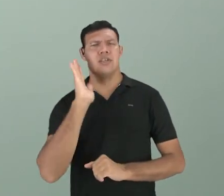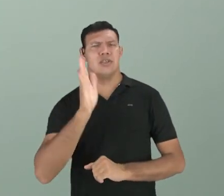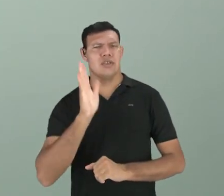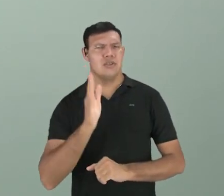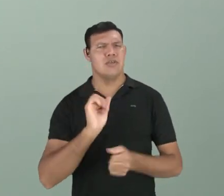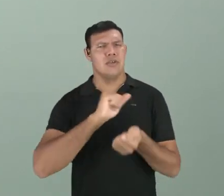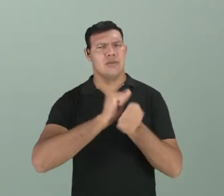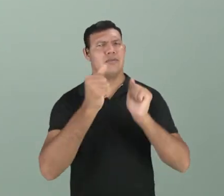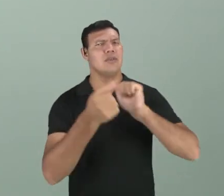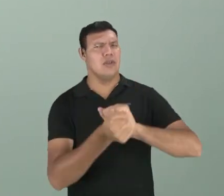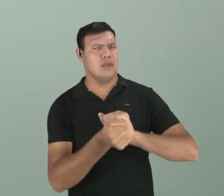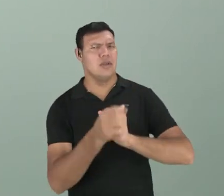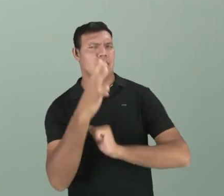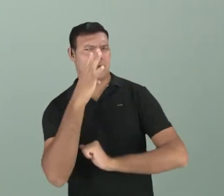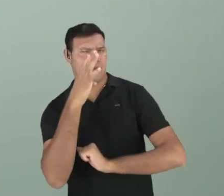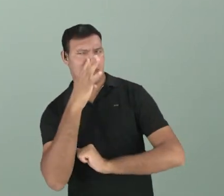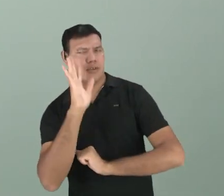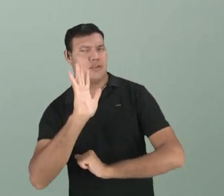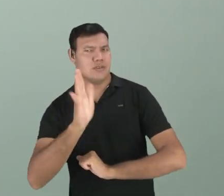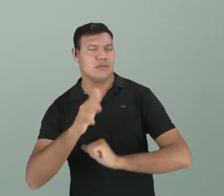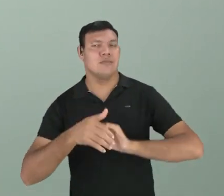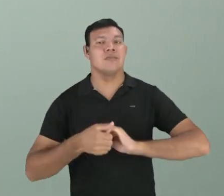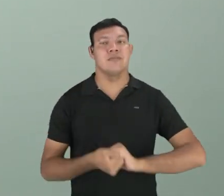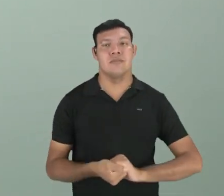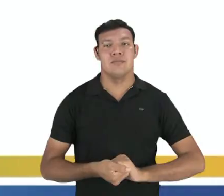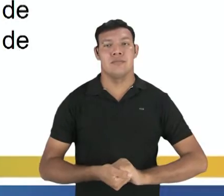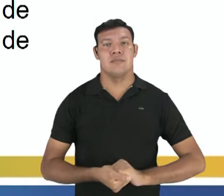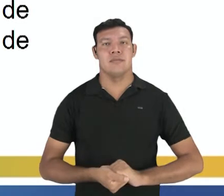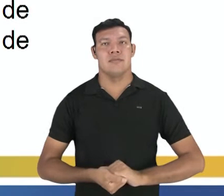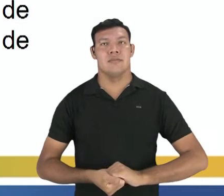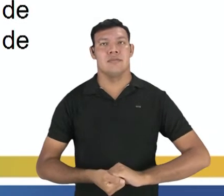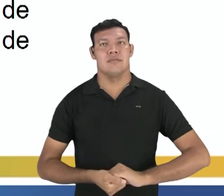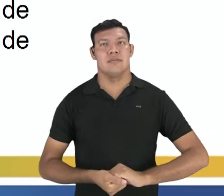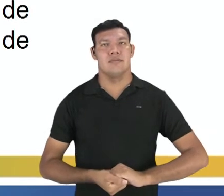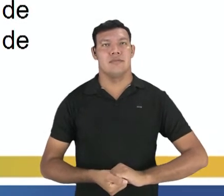alguma versão ou assistiu.